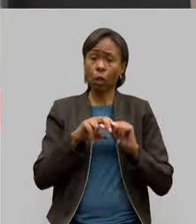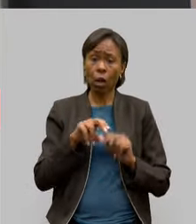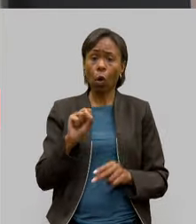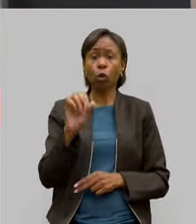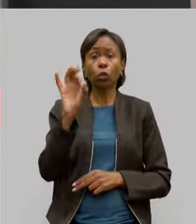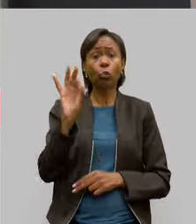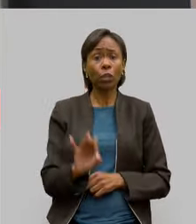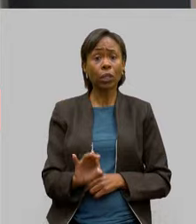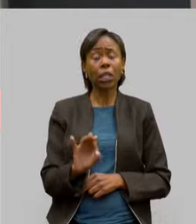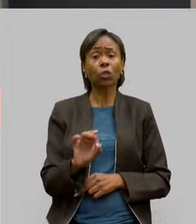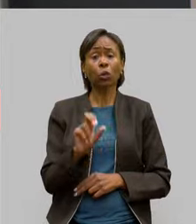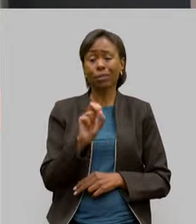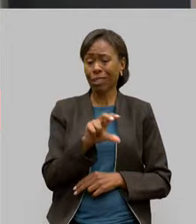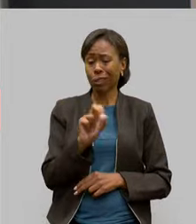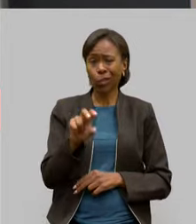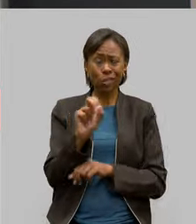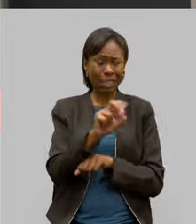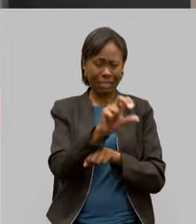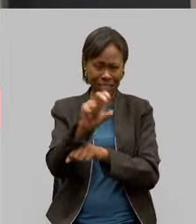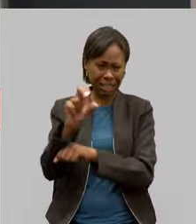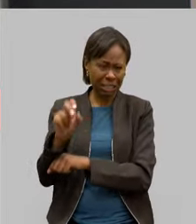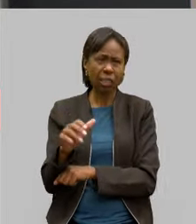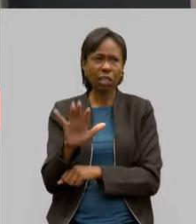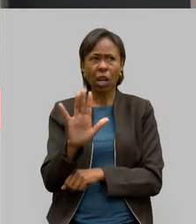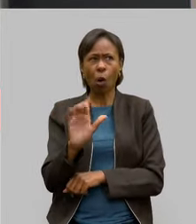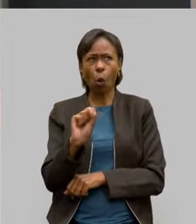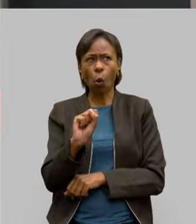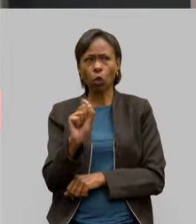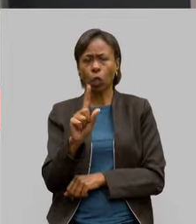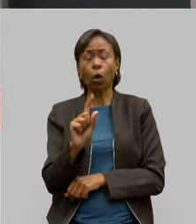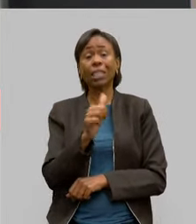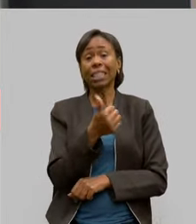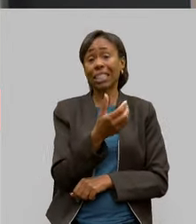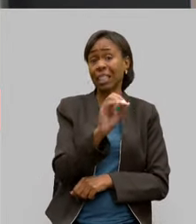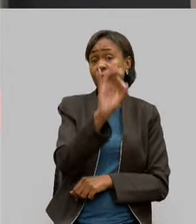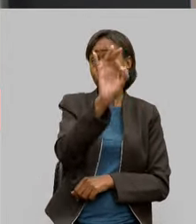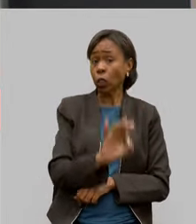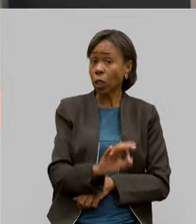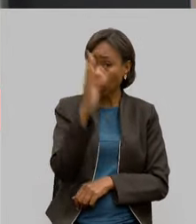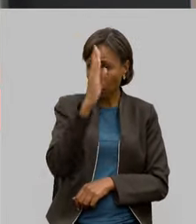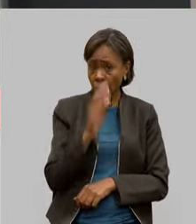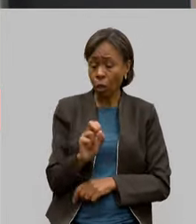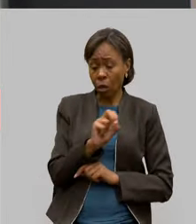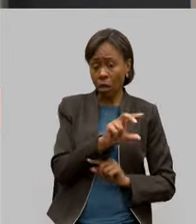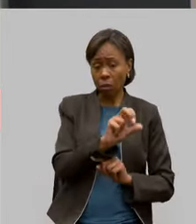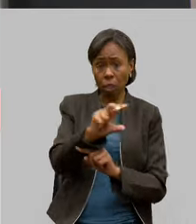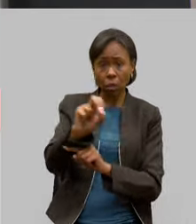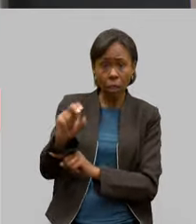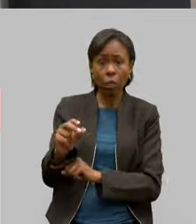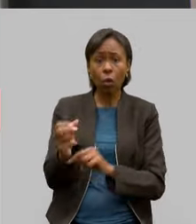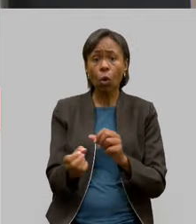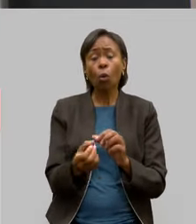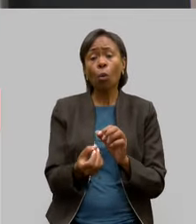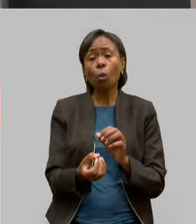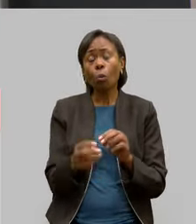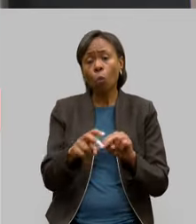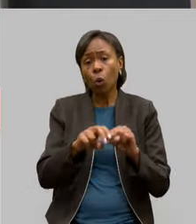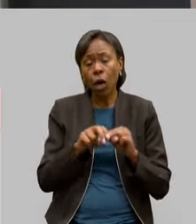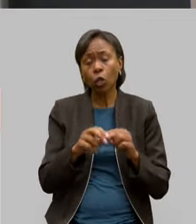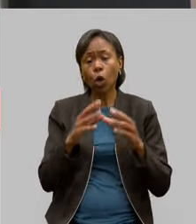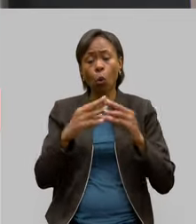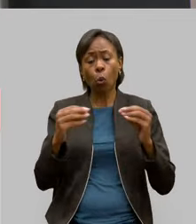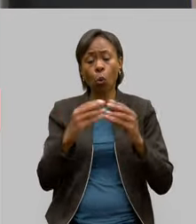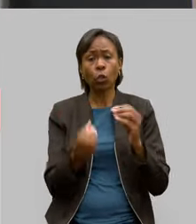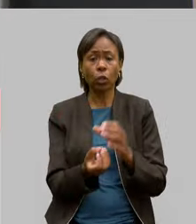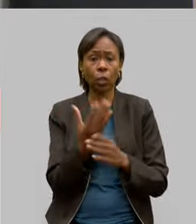agrotoxico consumido no oito não é 10% do agrot consumido no Brasil é do cultivo de algodão e e essa